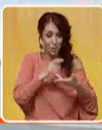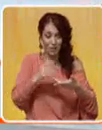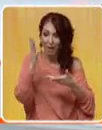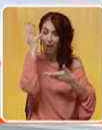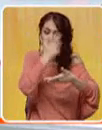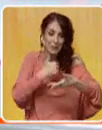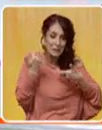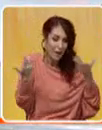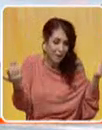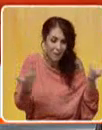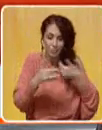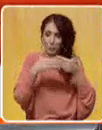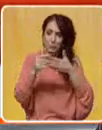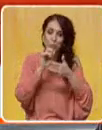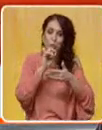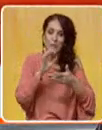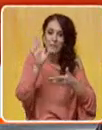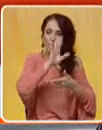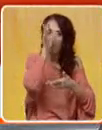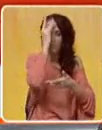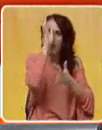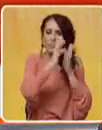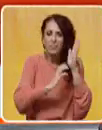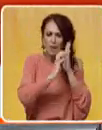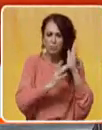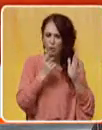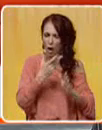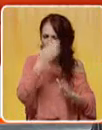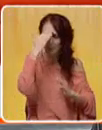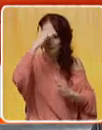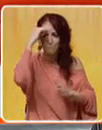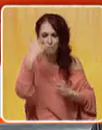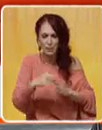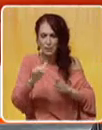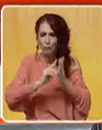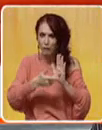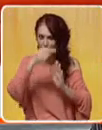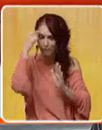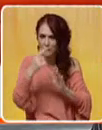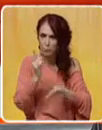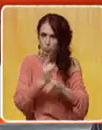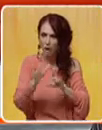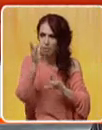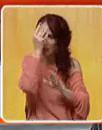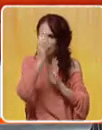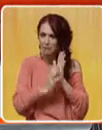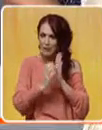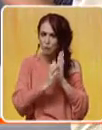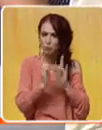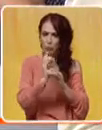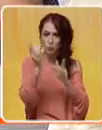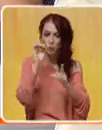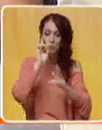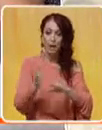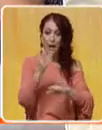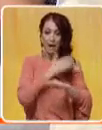Ora nem mais estás a ver se eu conseguisse decorar bem os textos porque acho que é terrível fazer telenovela lá estaria eu Ah pois porque tu recebes os textos no